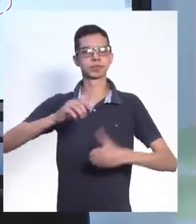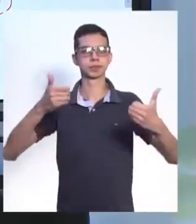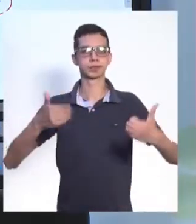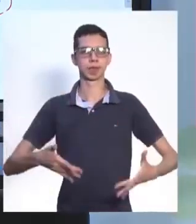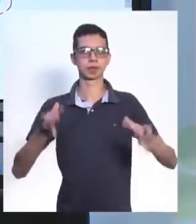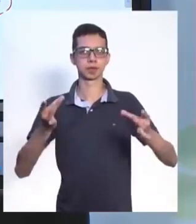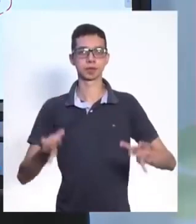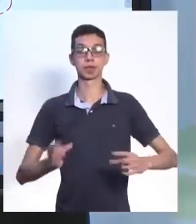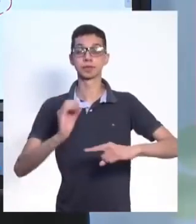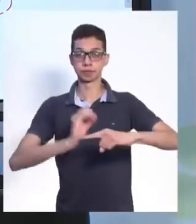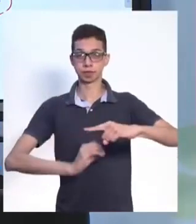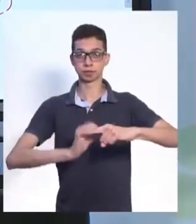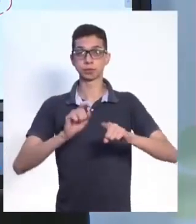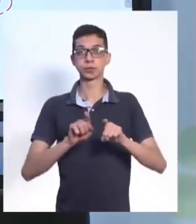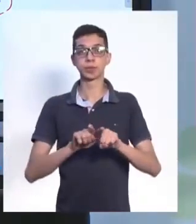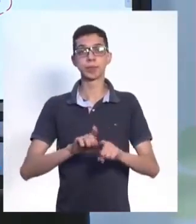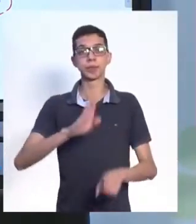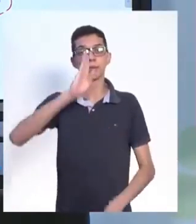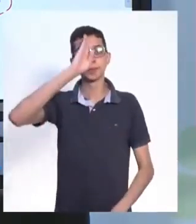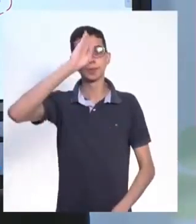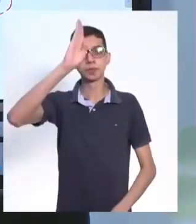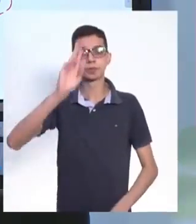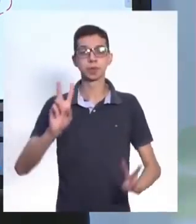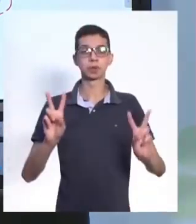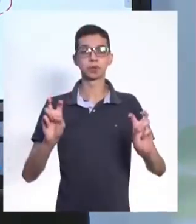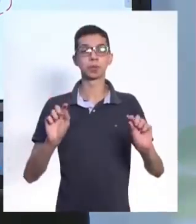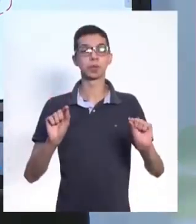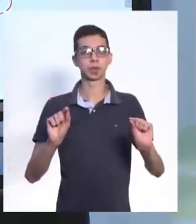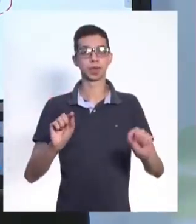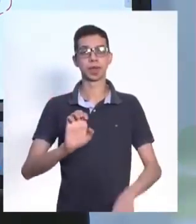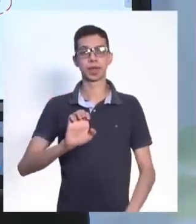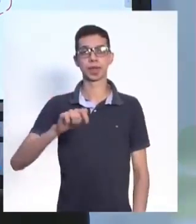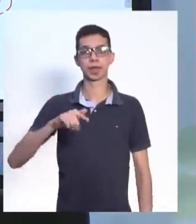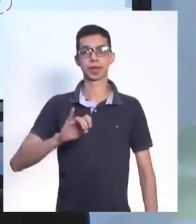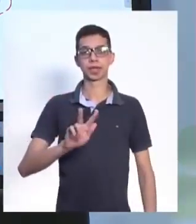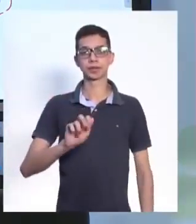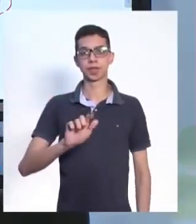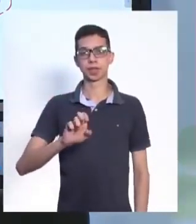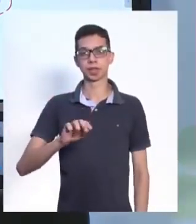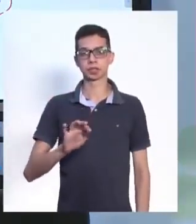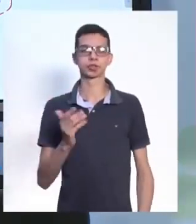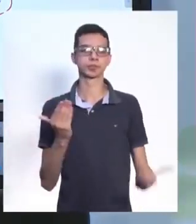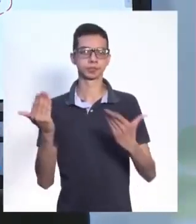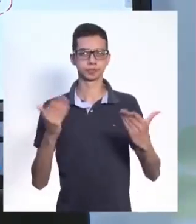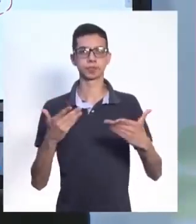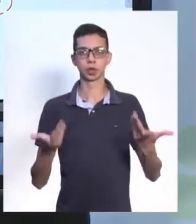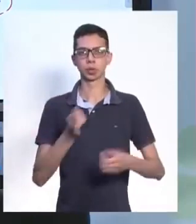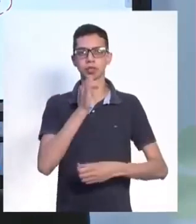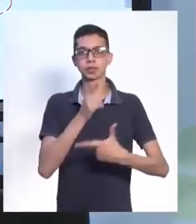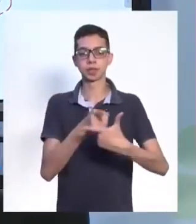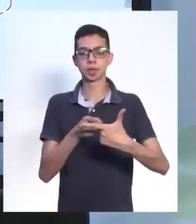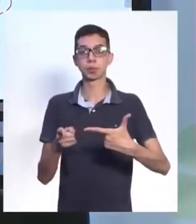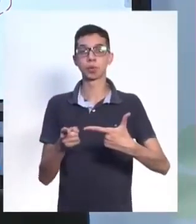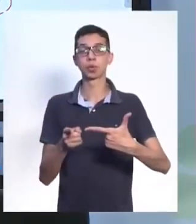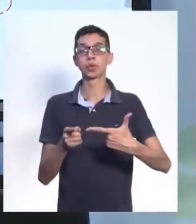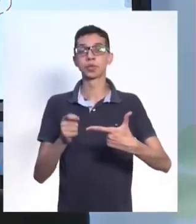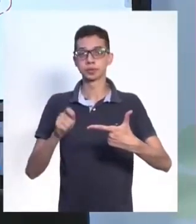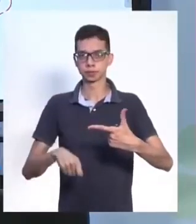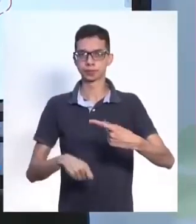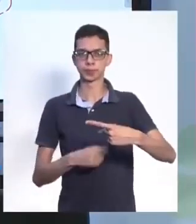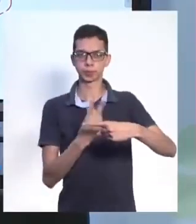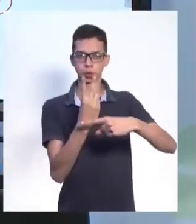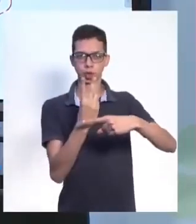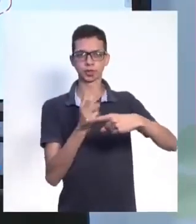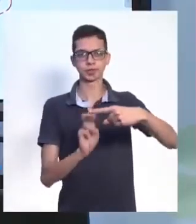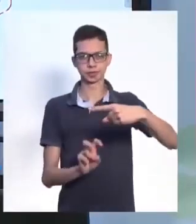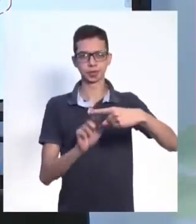e principalmente elencar as frações equivalentes. Então, quando eu vou lá e faço a divisão de 2 por 5, pode fazer lá na